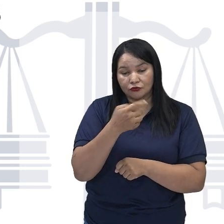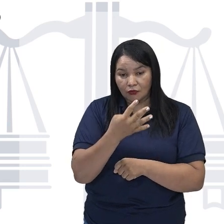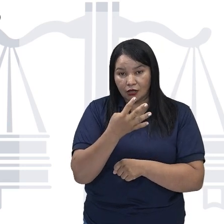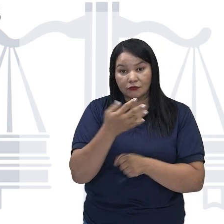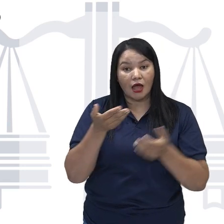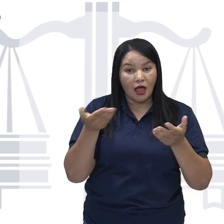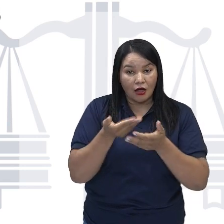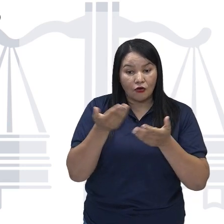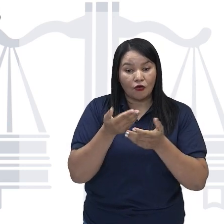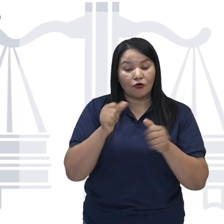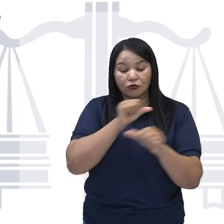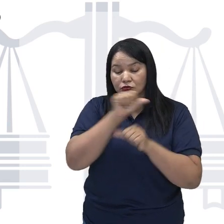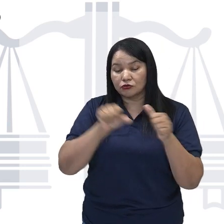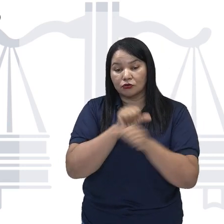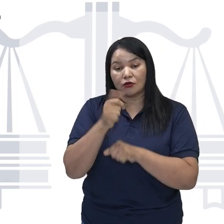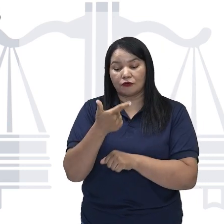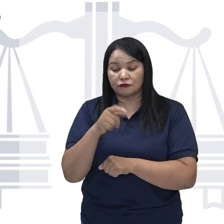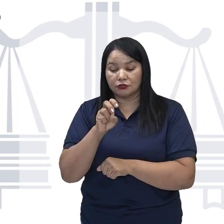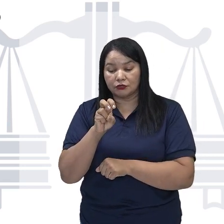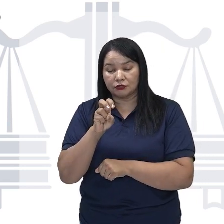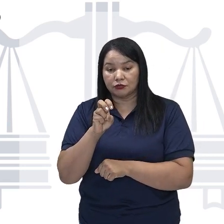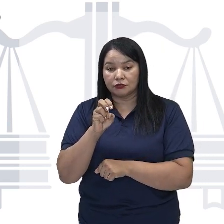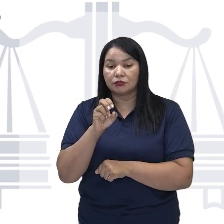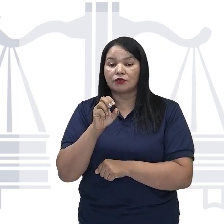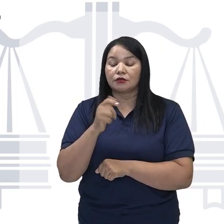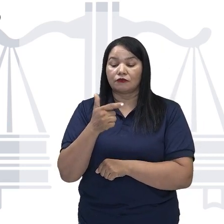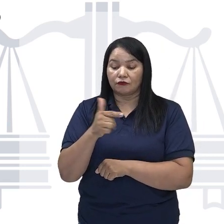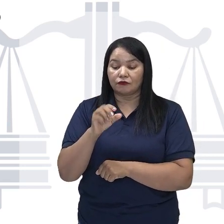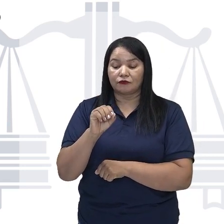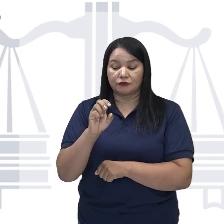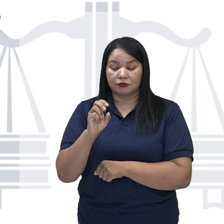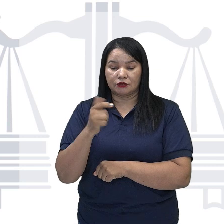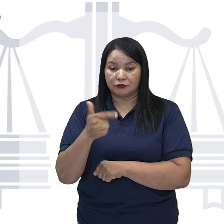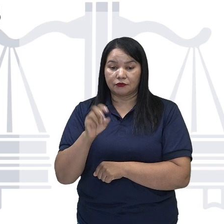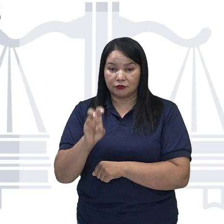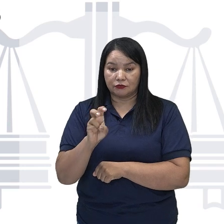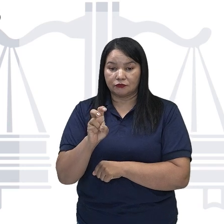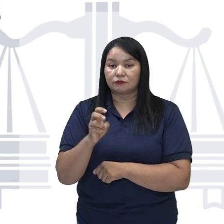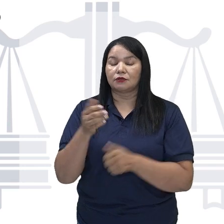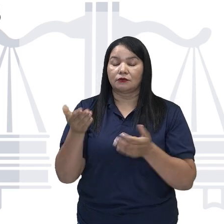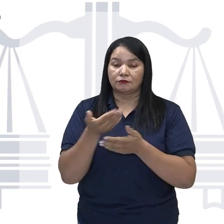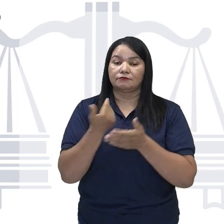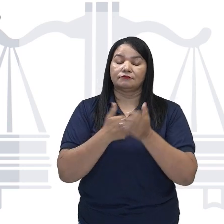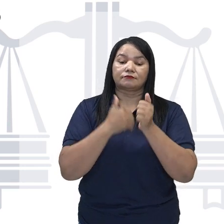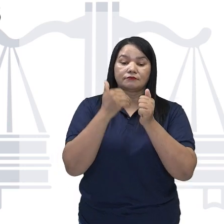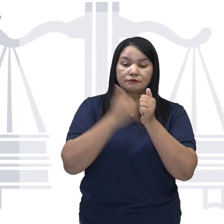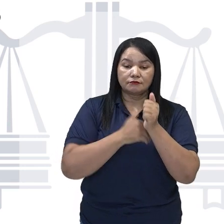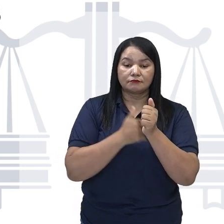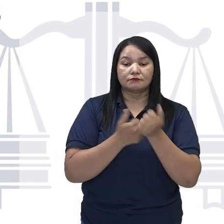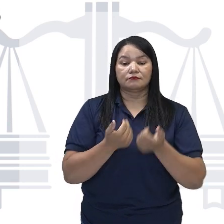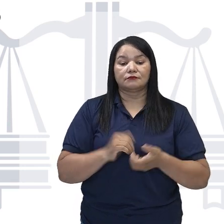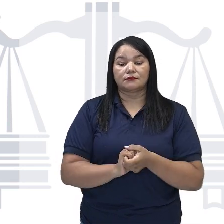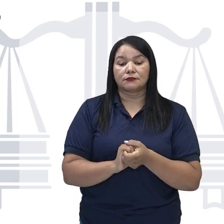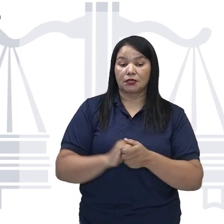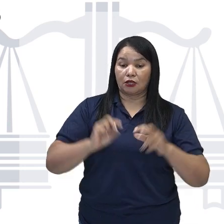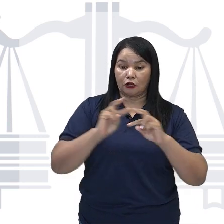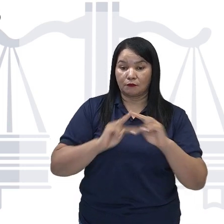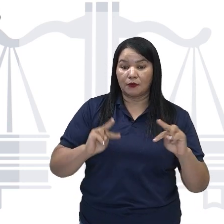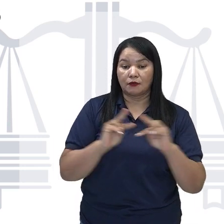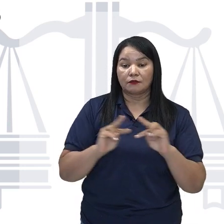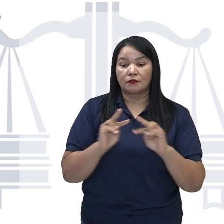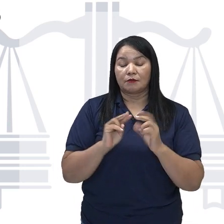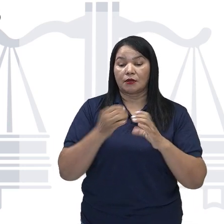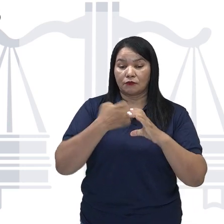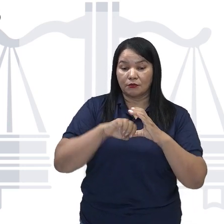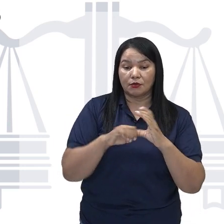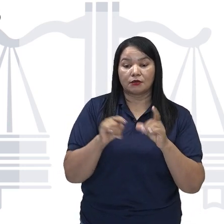E a senha padrão para acessar o e-mail de turma é essa, semian, hashtag 2025. E para